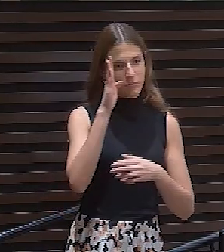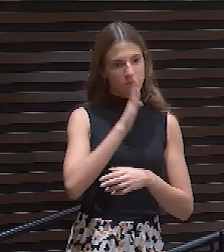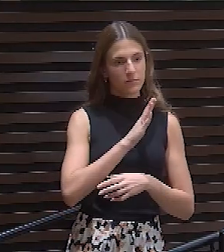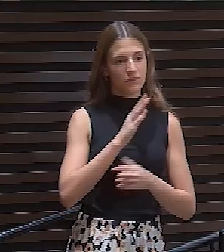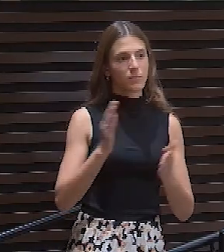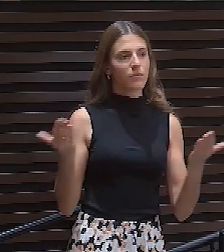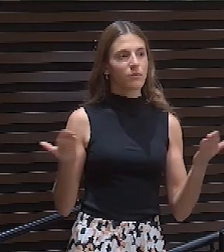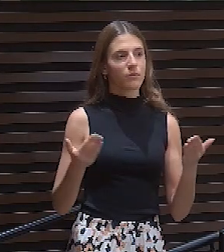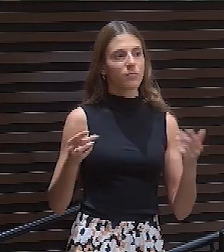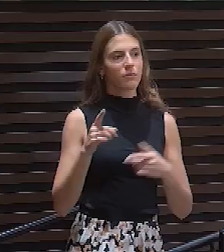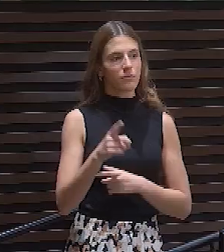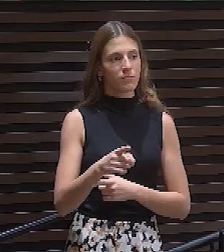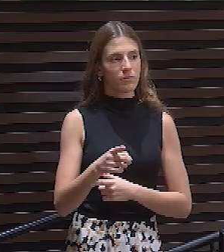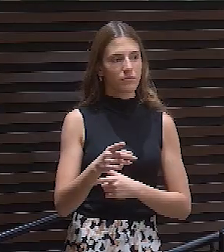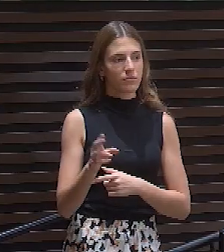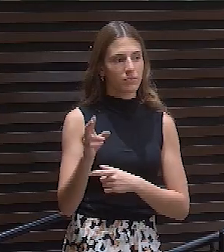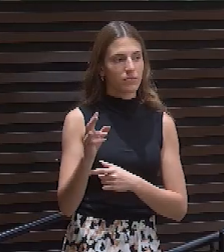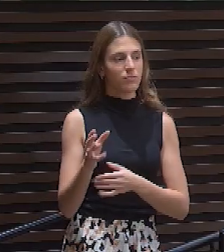Cristo.